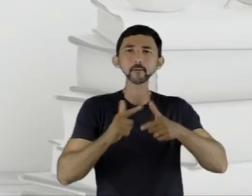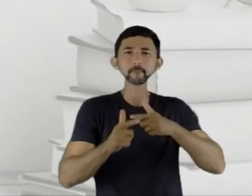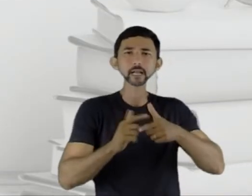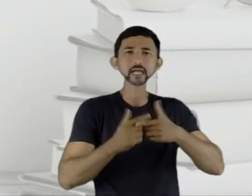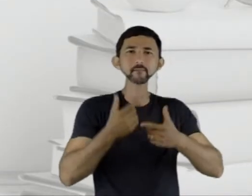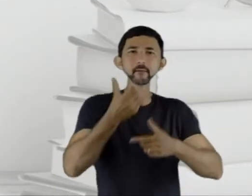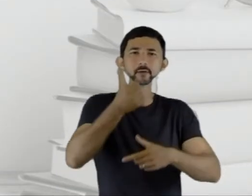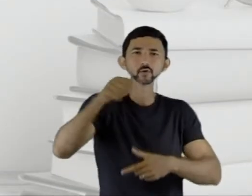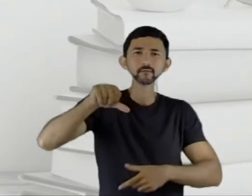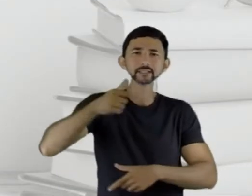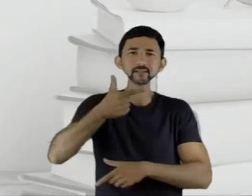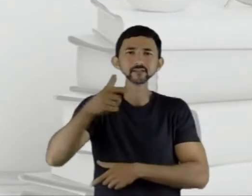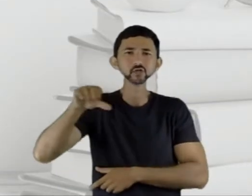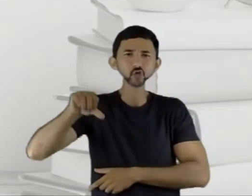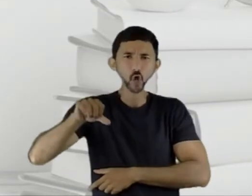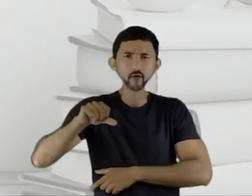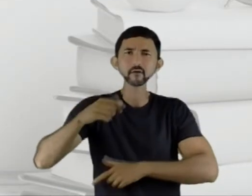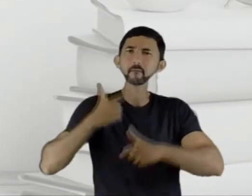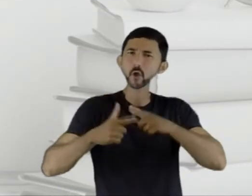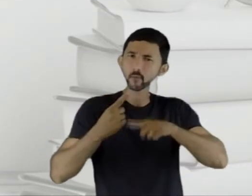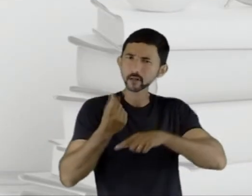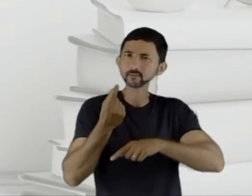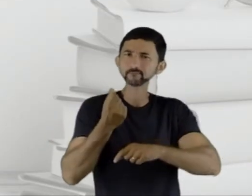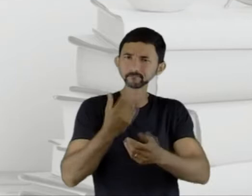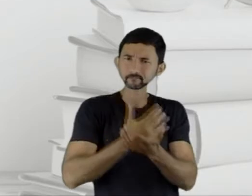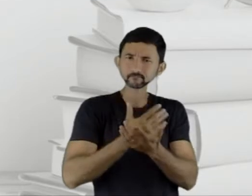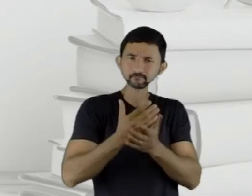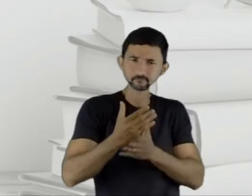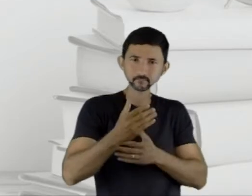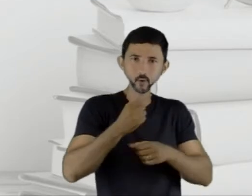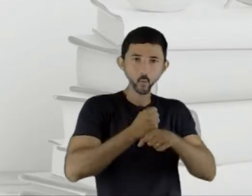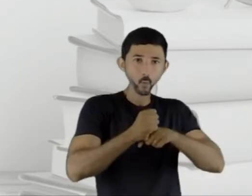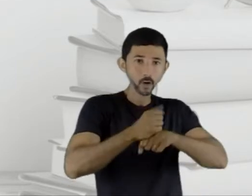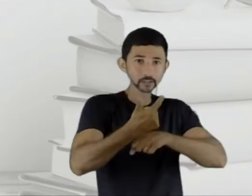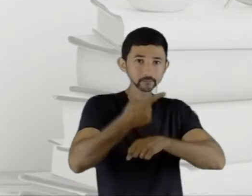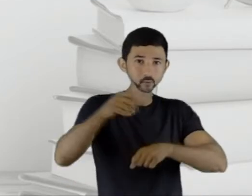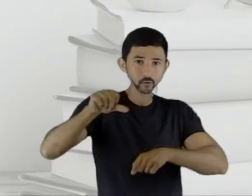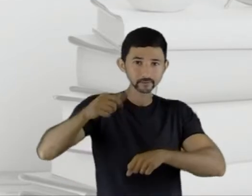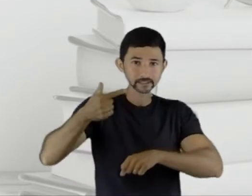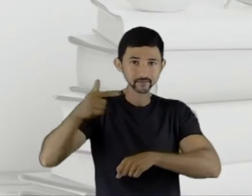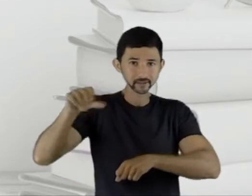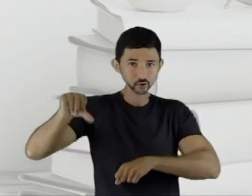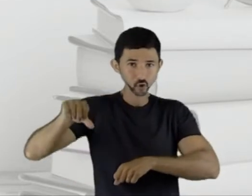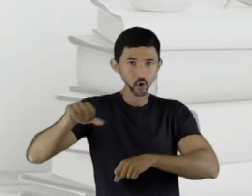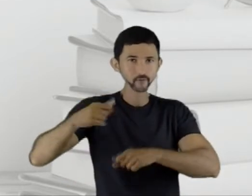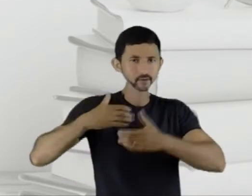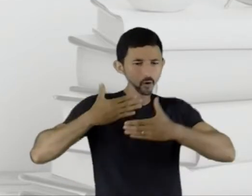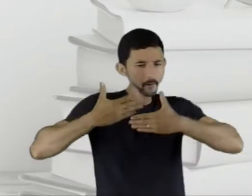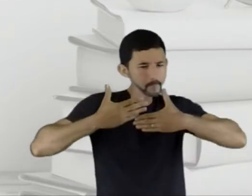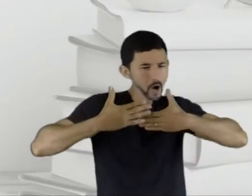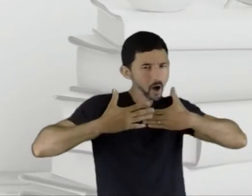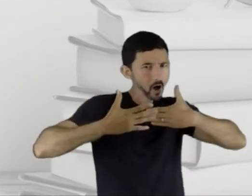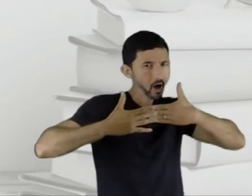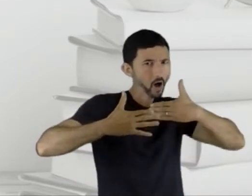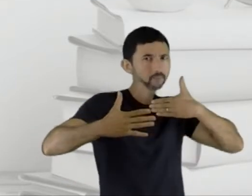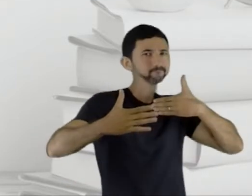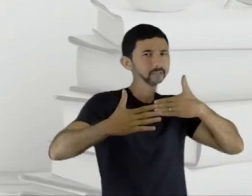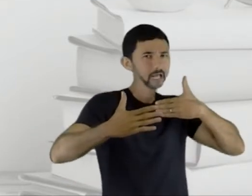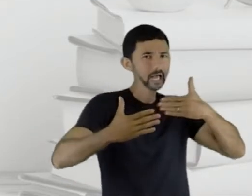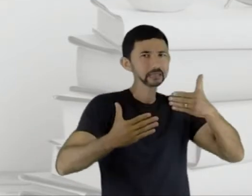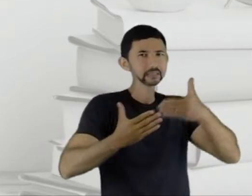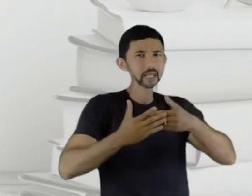grande depressão econômica que teve início em 1929 e que persistiu ao longo da década de